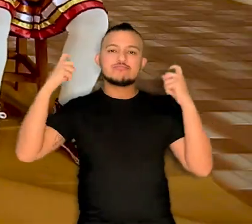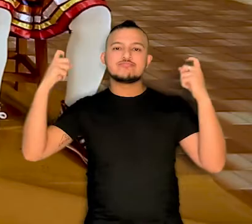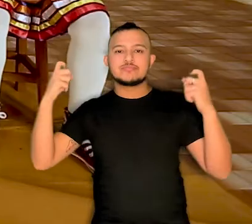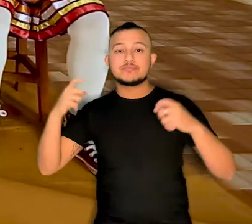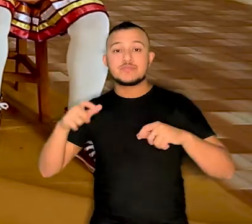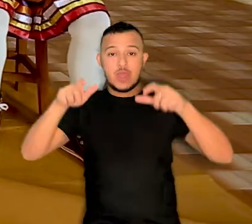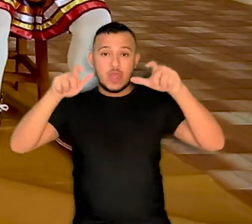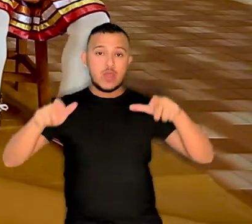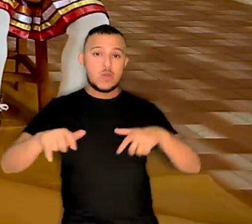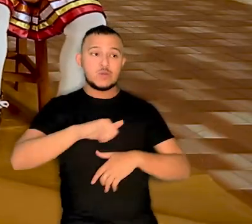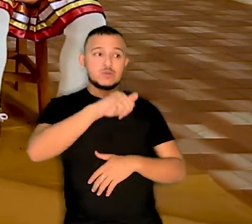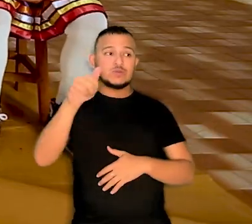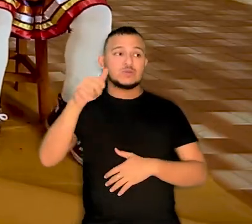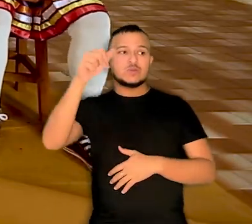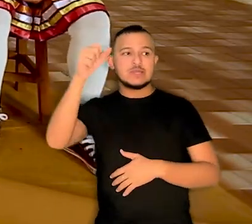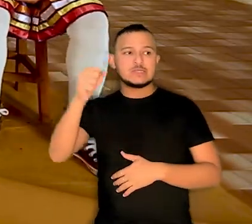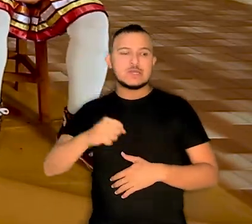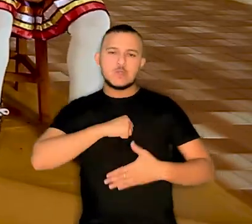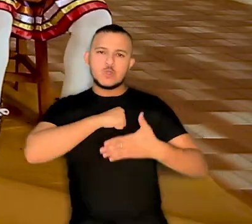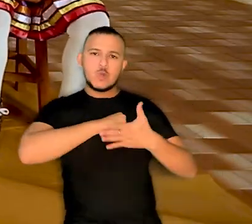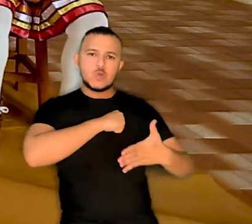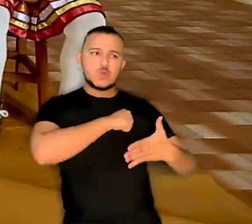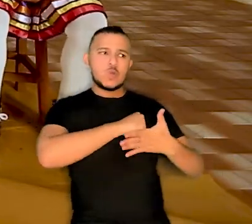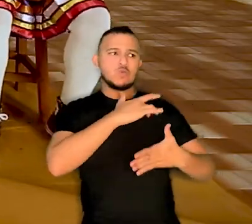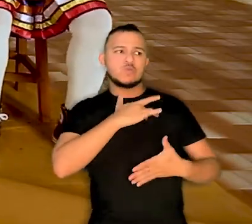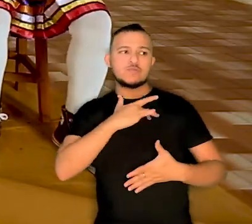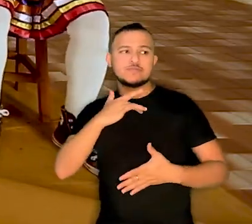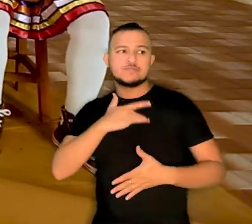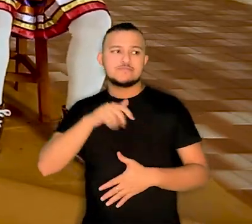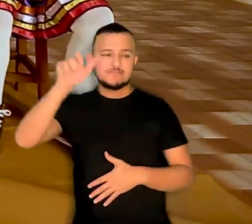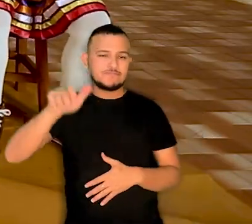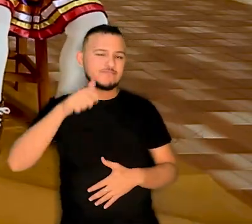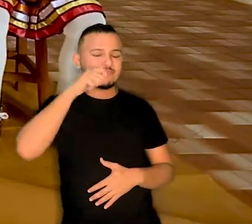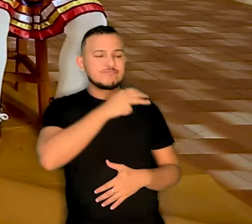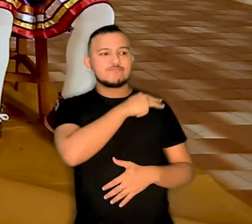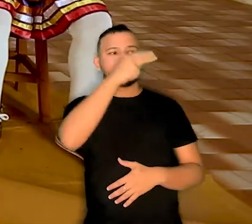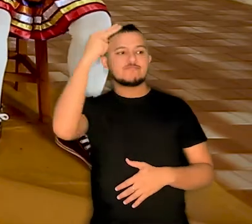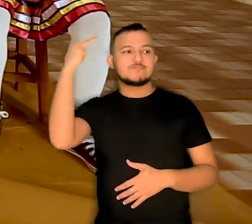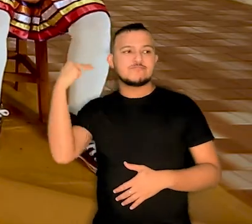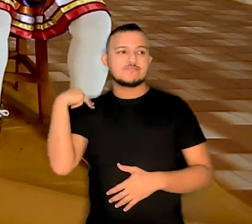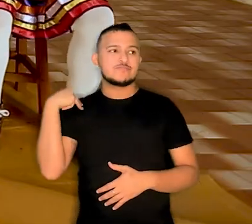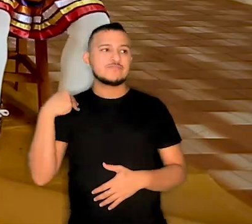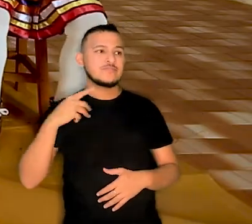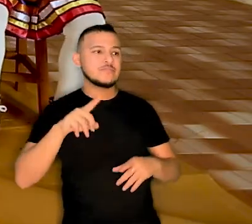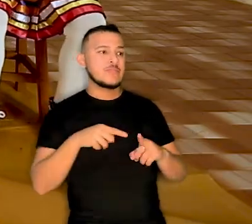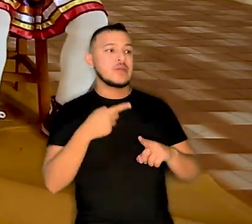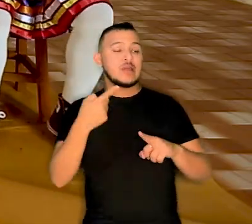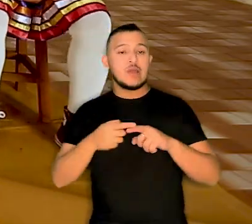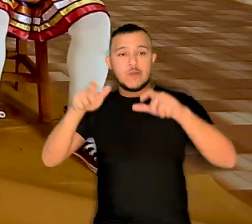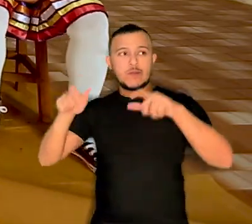sua Deus, meu coração, pois uma pessoa está de olho, meu padre, sua pessoa. Em